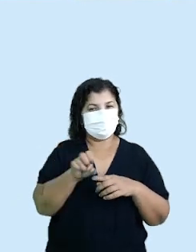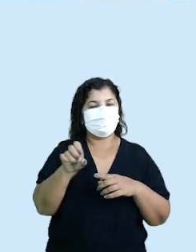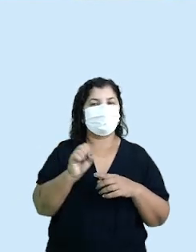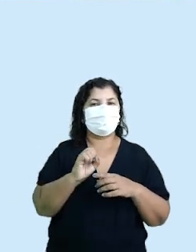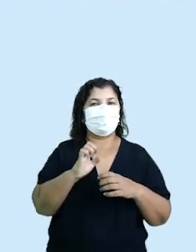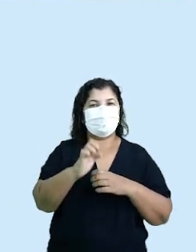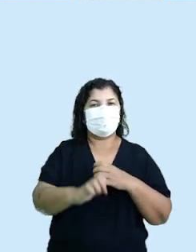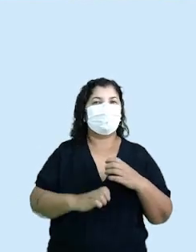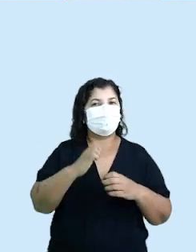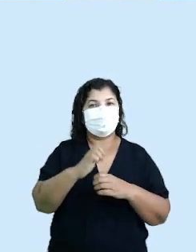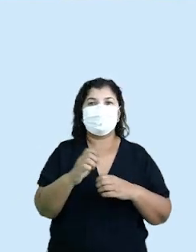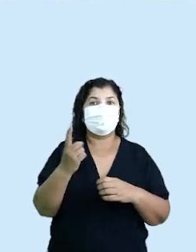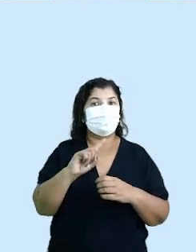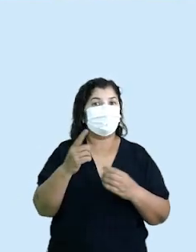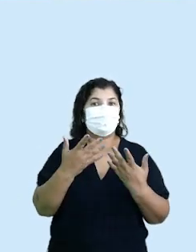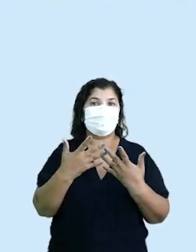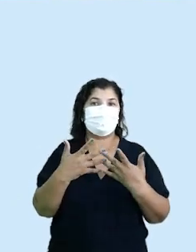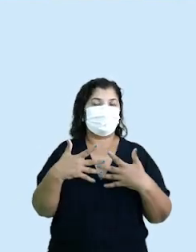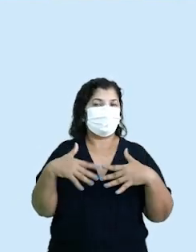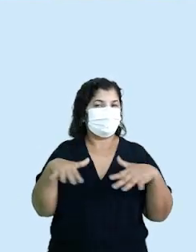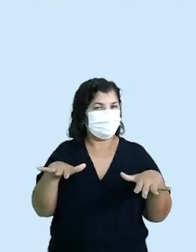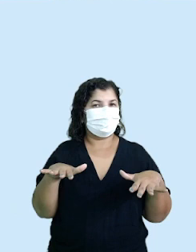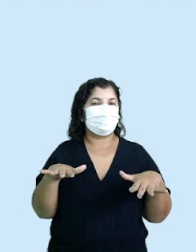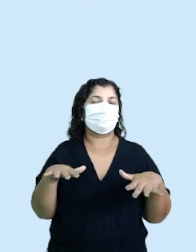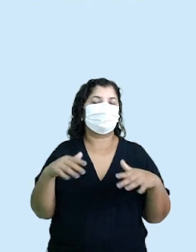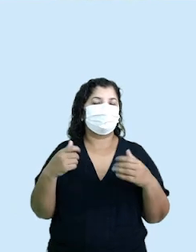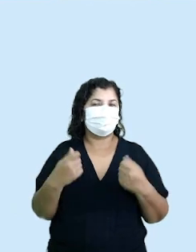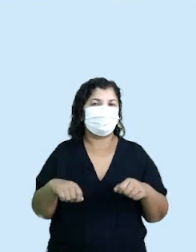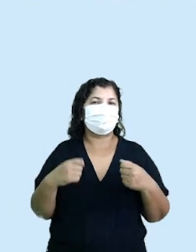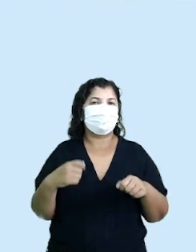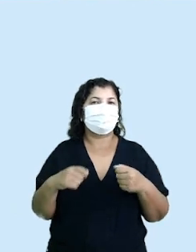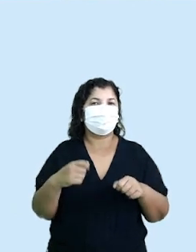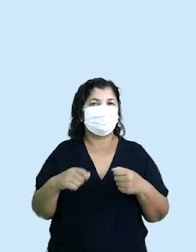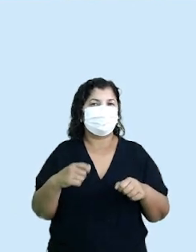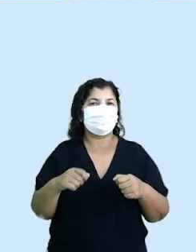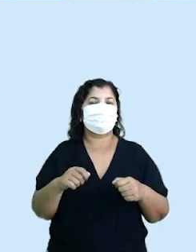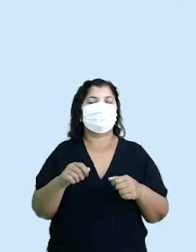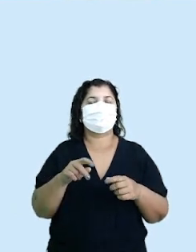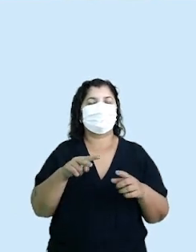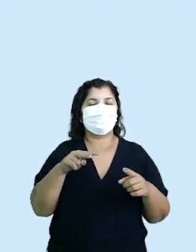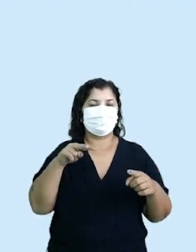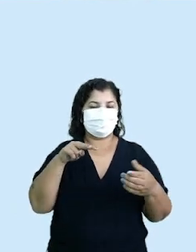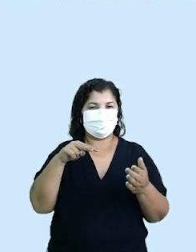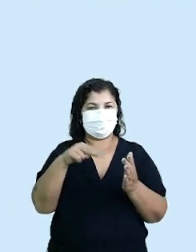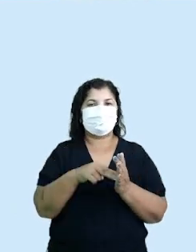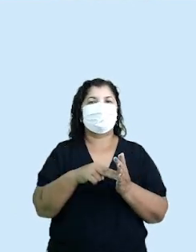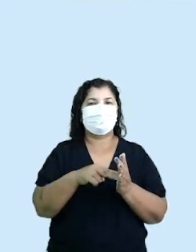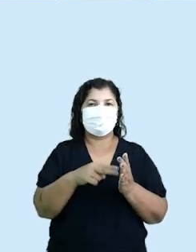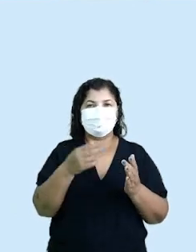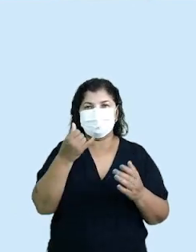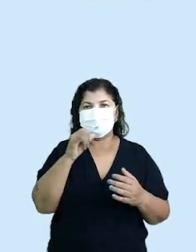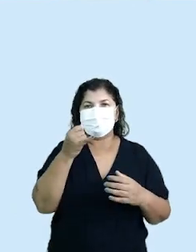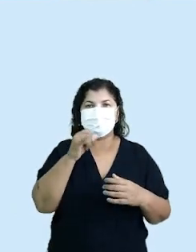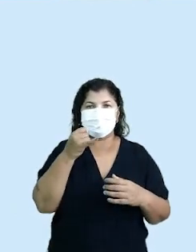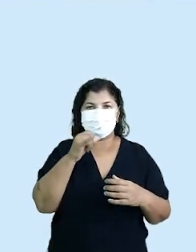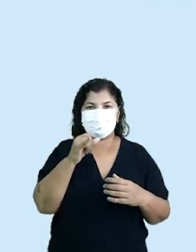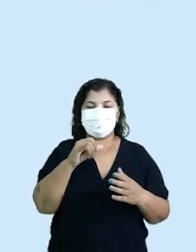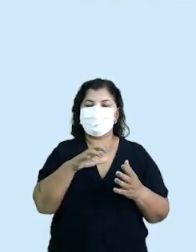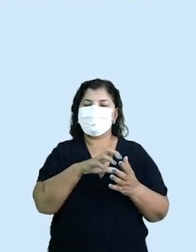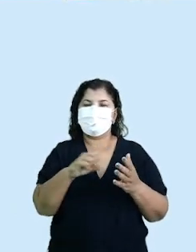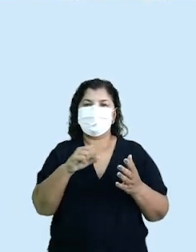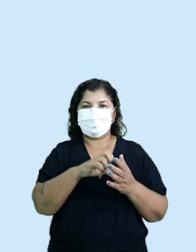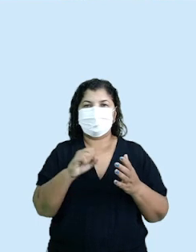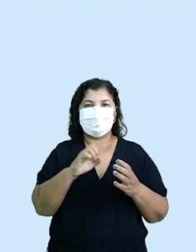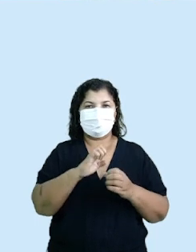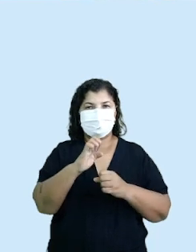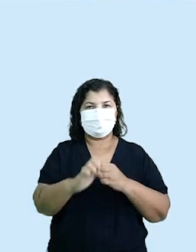não natural, que não acontece naturalmente. Então é preciso o consumo de eletricidade. Alguém vai ter que doar elétrons para esse